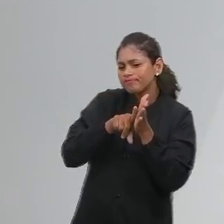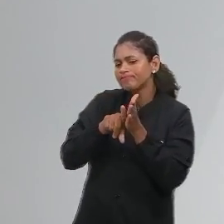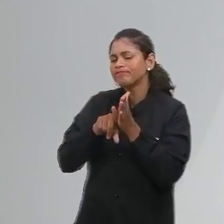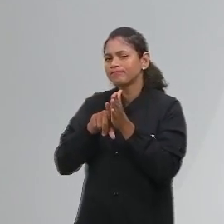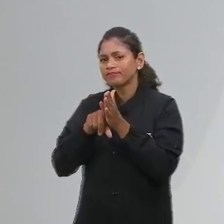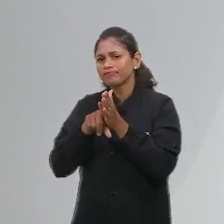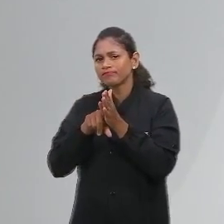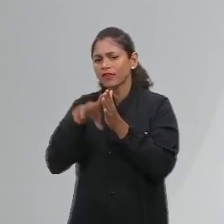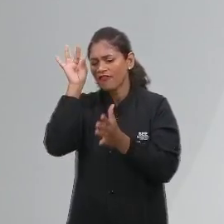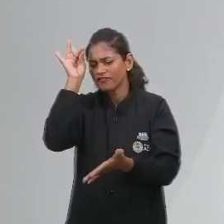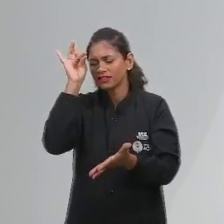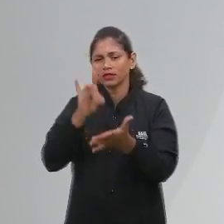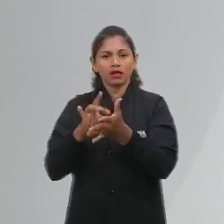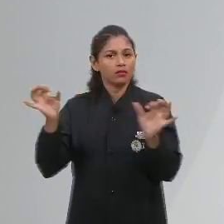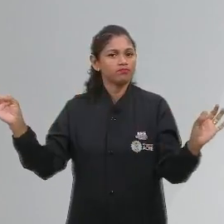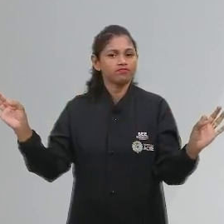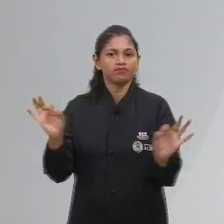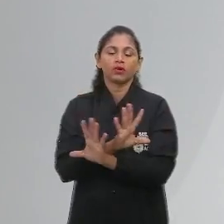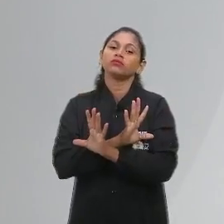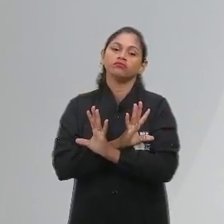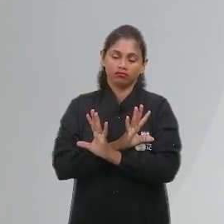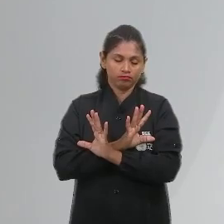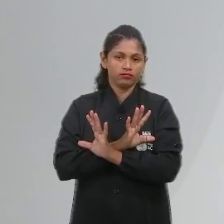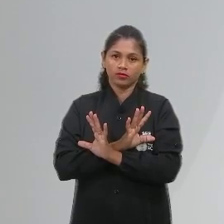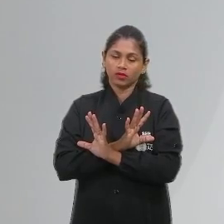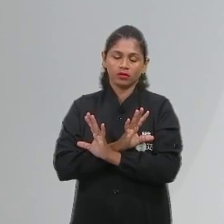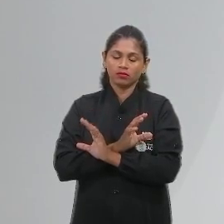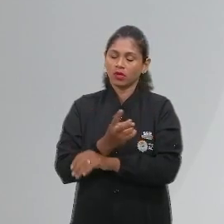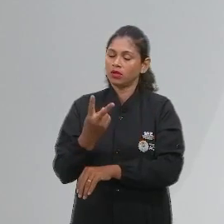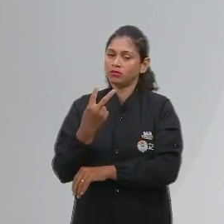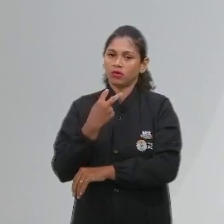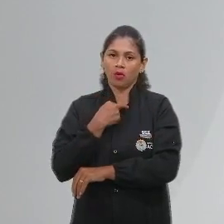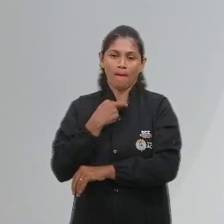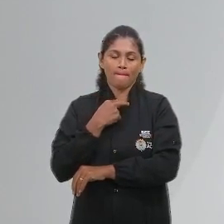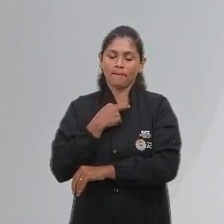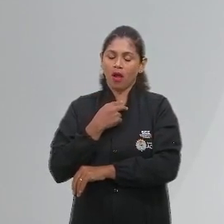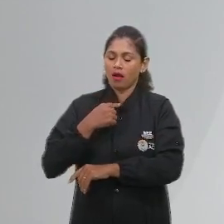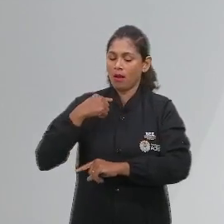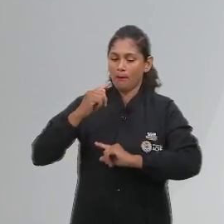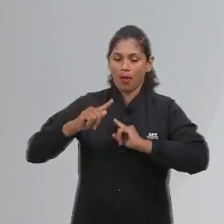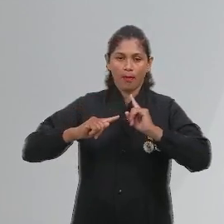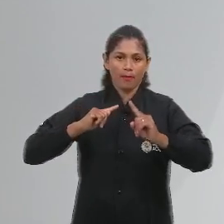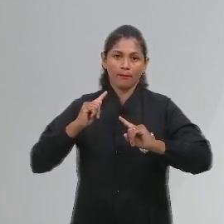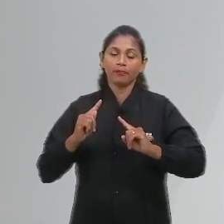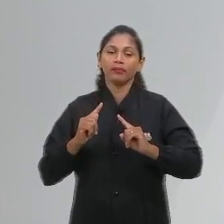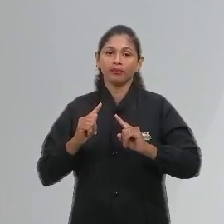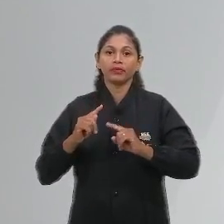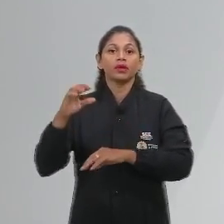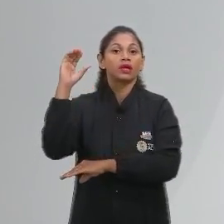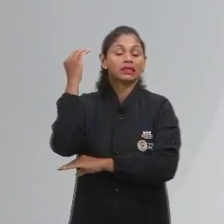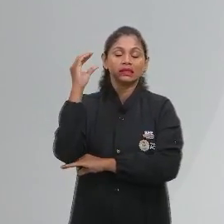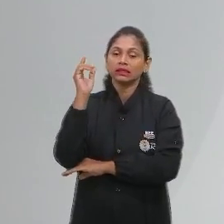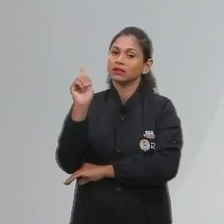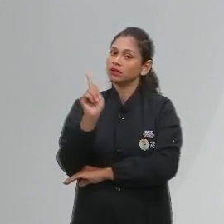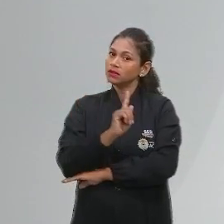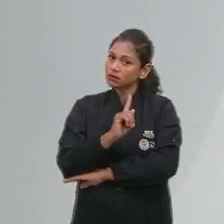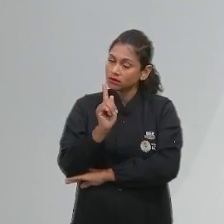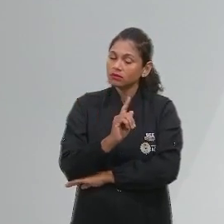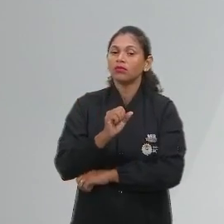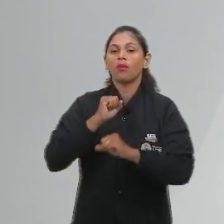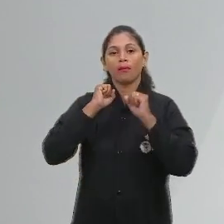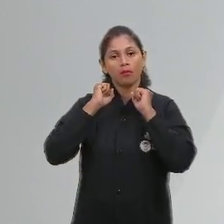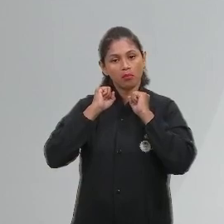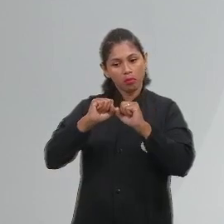estão prontas, elas são irrefutáveis. A ciência não, ela pode ser refutada.